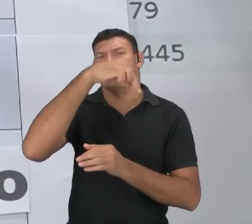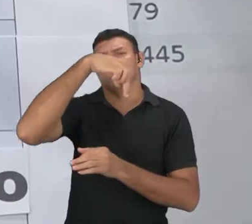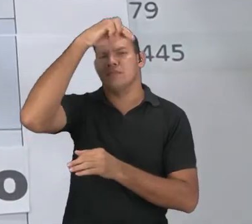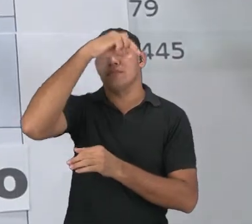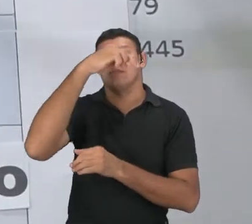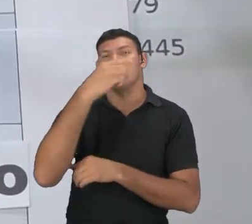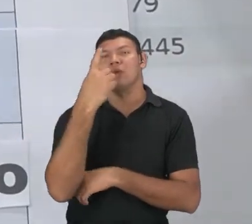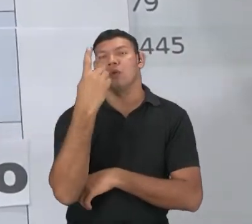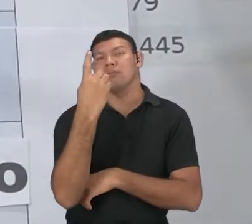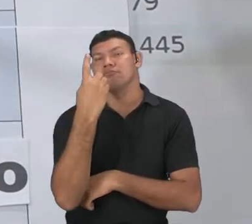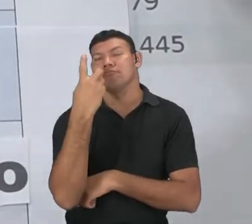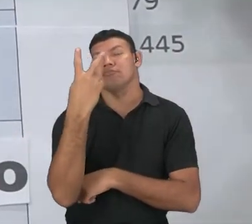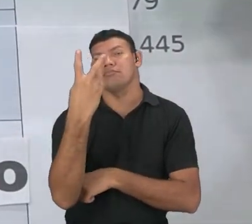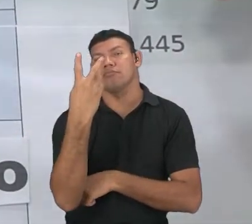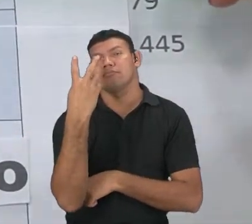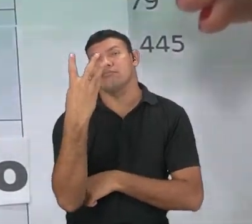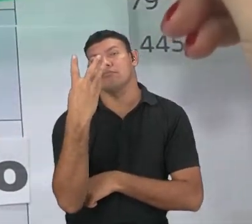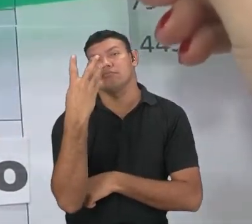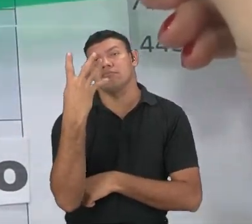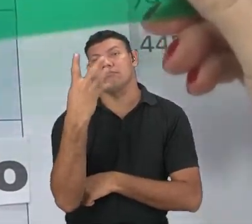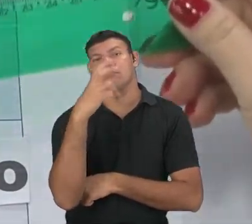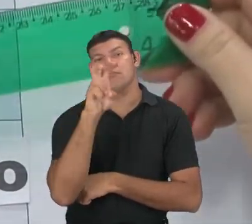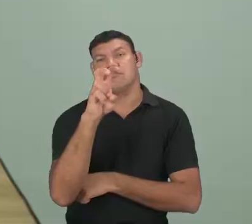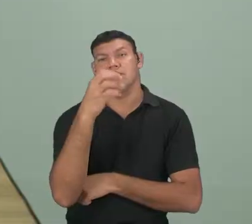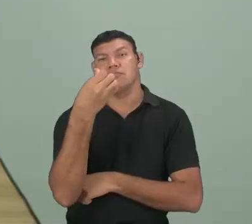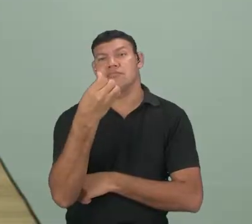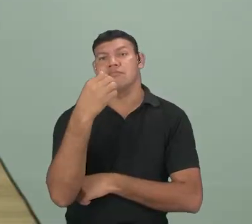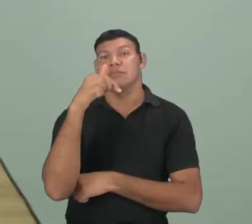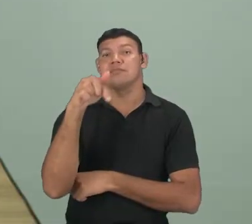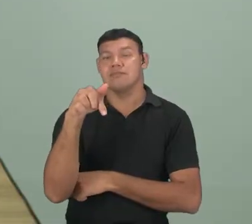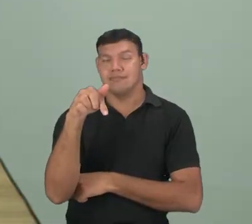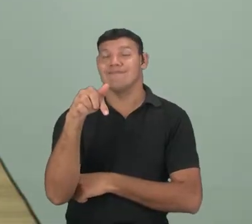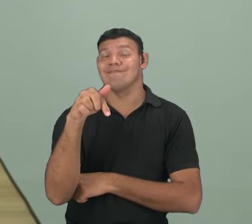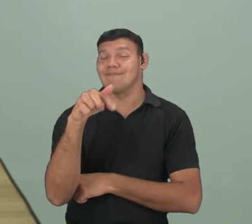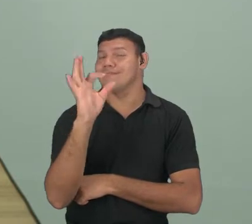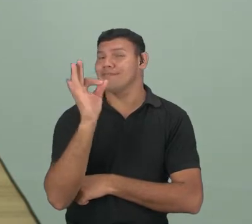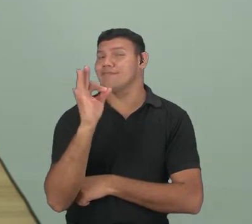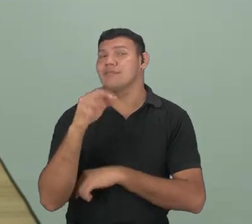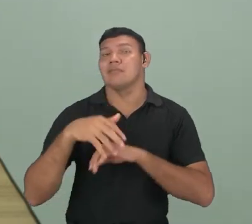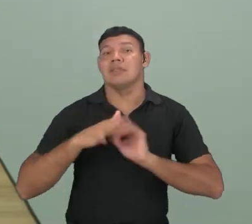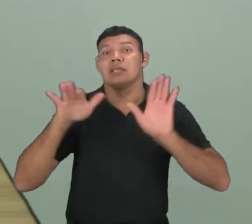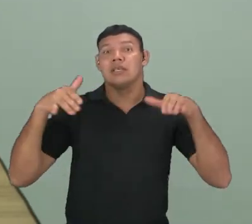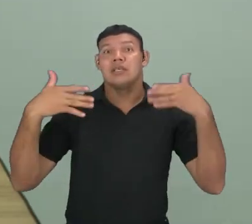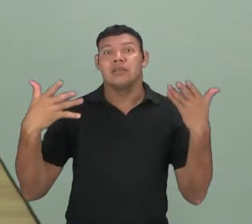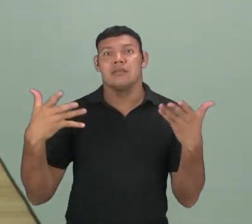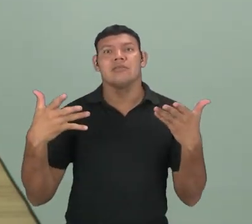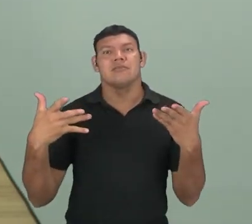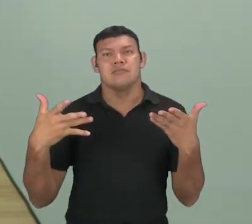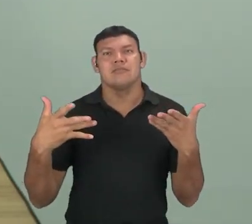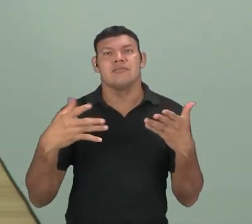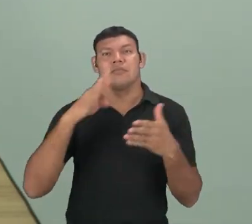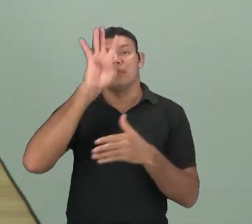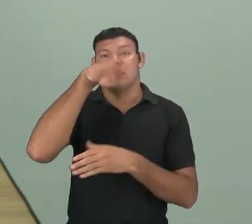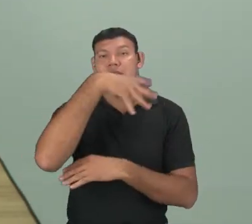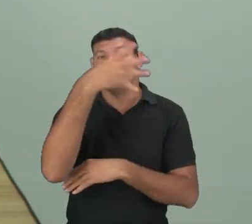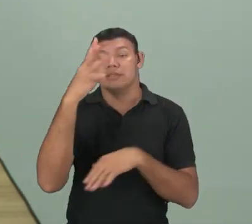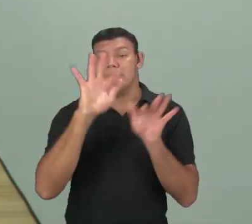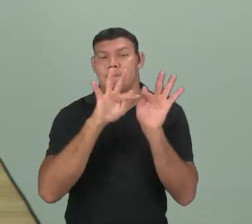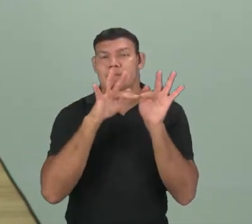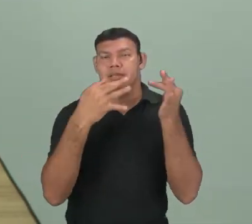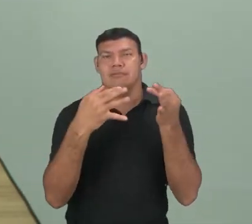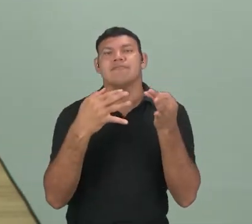Vamos contar? 1, 2, 3, 4, 5, 6, 7, certinho. Então, olha só, uma